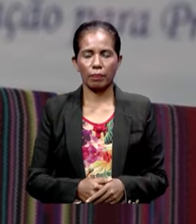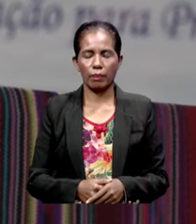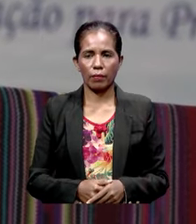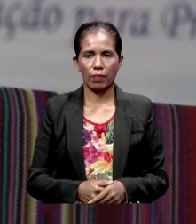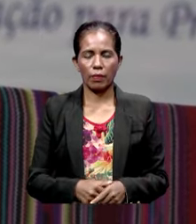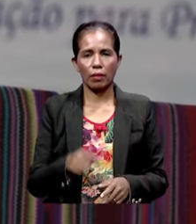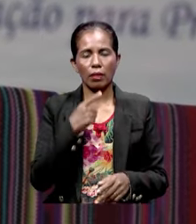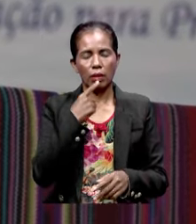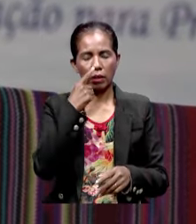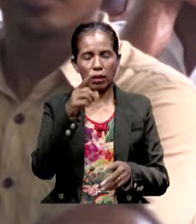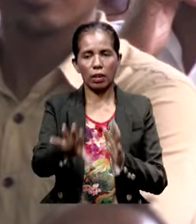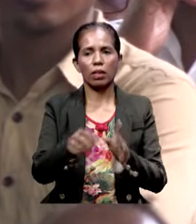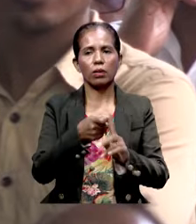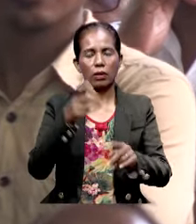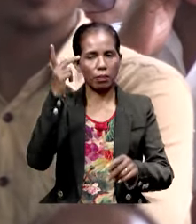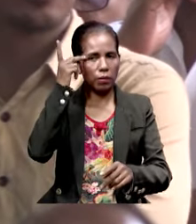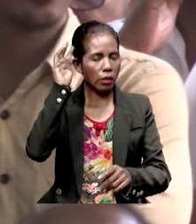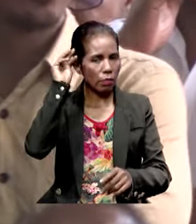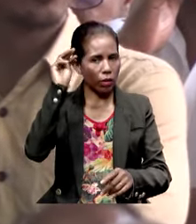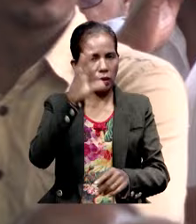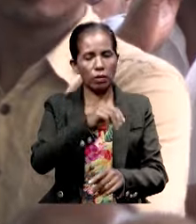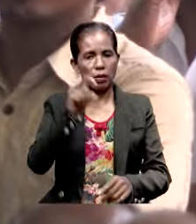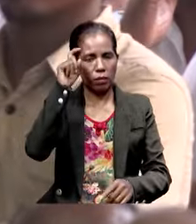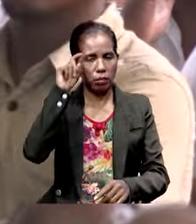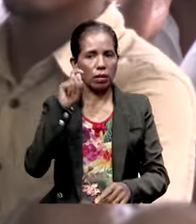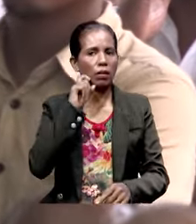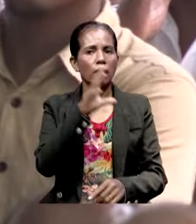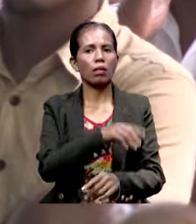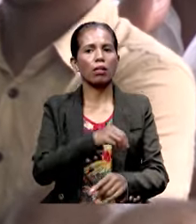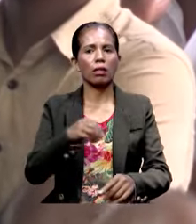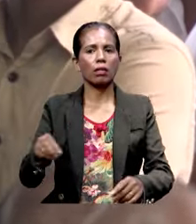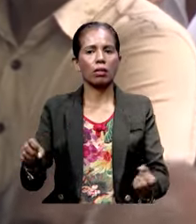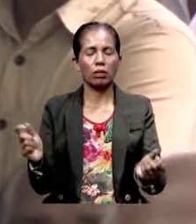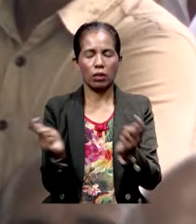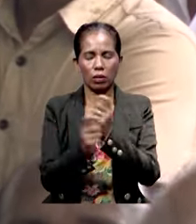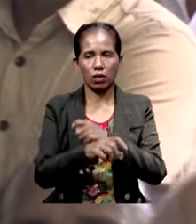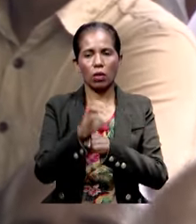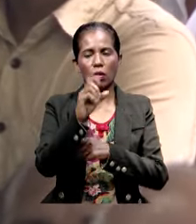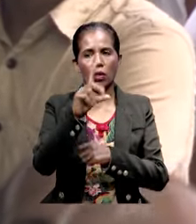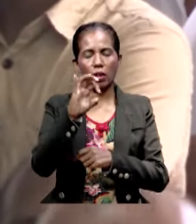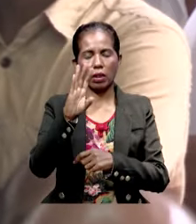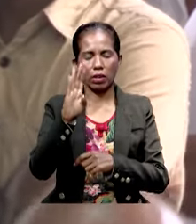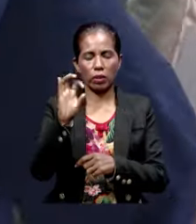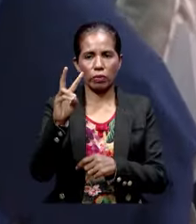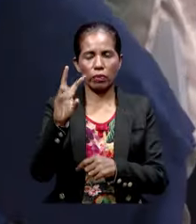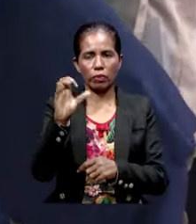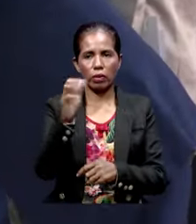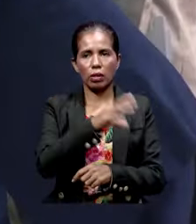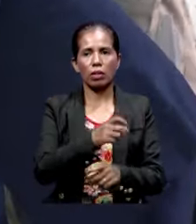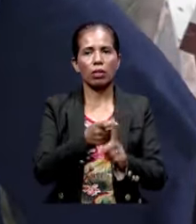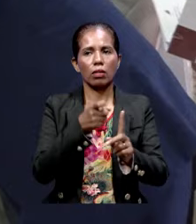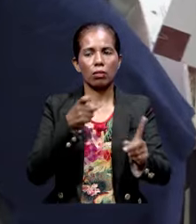Veneranda Lemos nomeia Rússia primeiro-ministro Kaira Lassana Guzmão, onde substitui Olívio Buleissa Freitas,